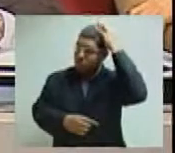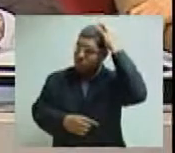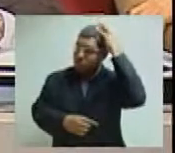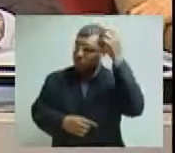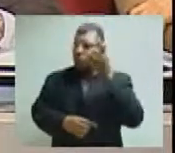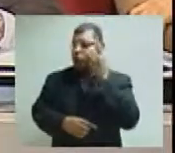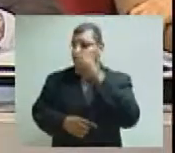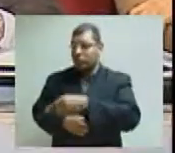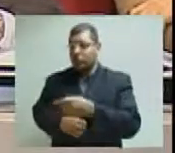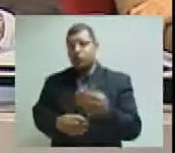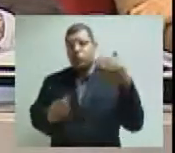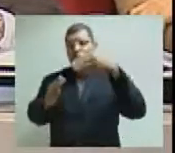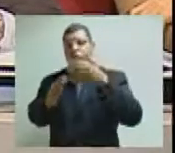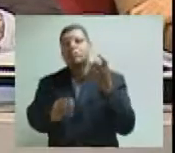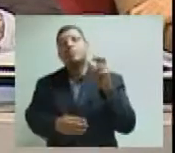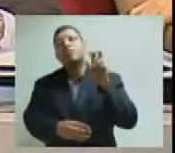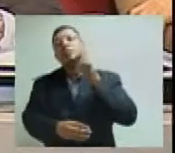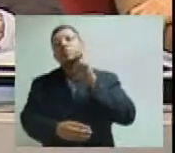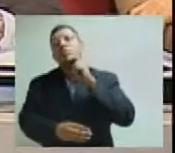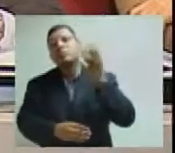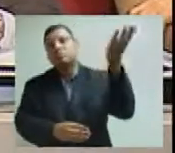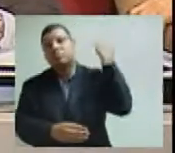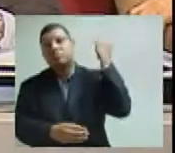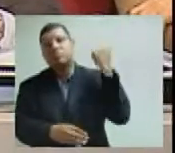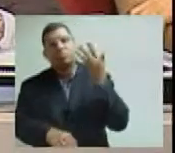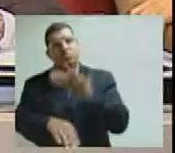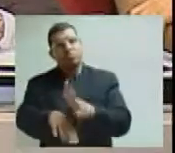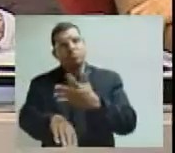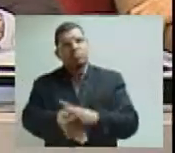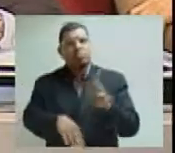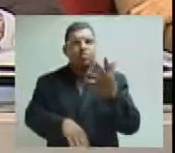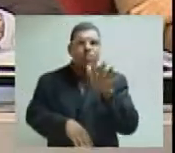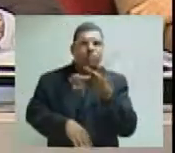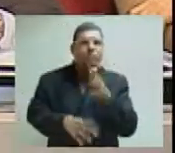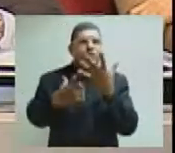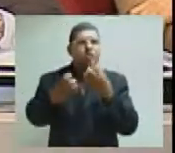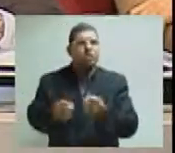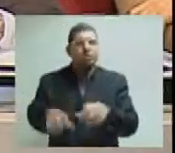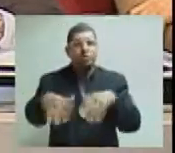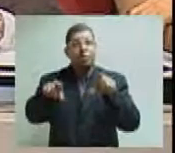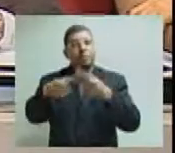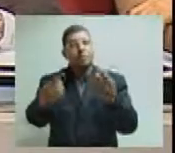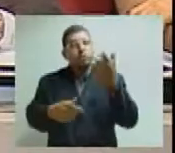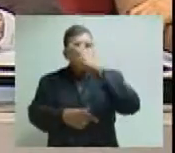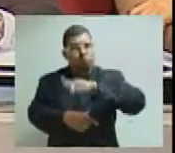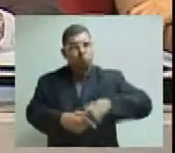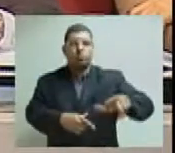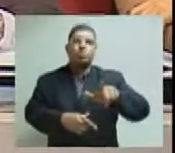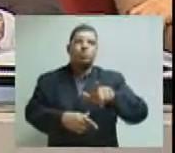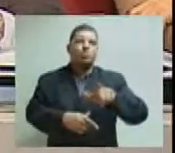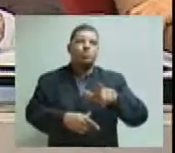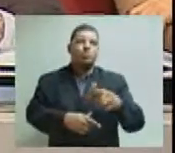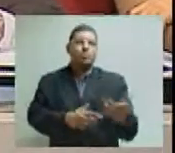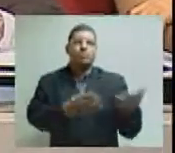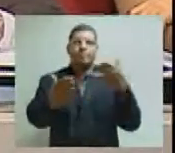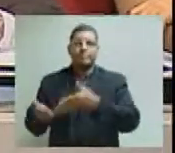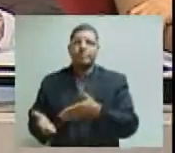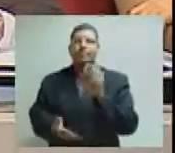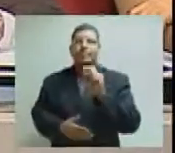naquele momento na última quinta-feira com a capacidade máxima permitida da galeria mais uma vez